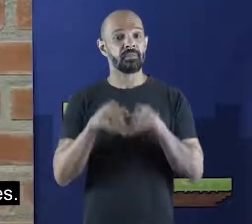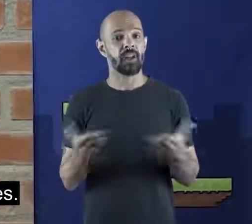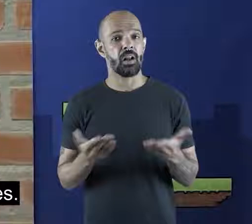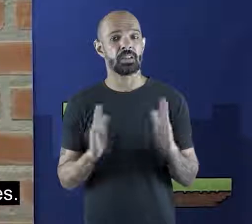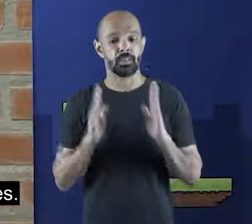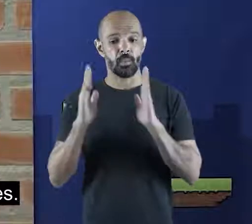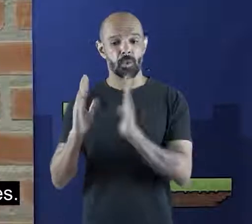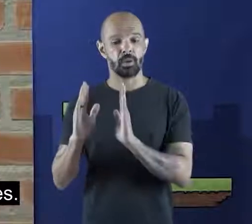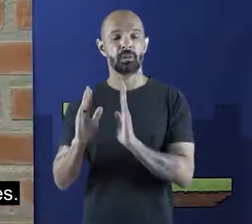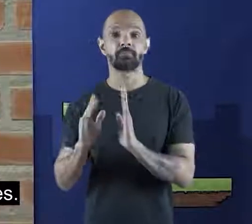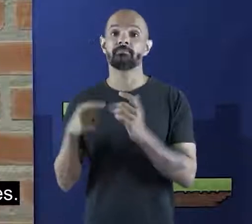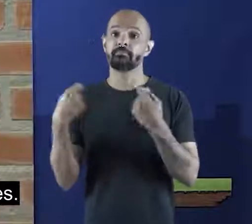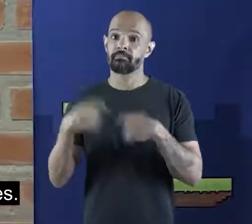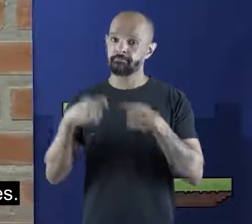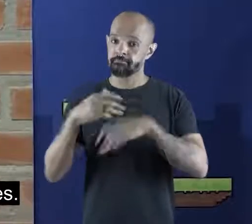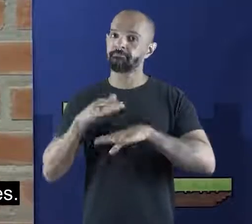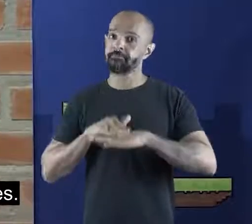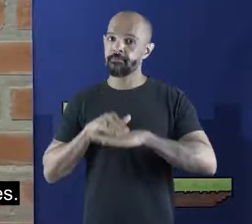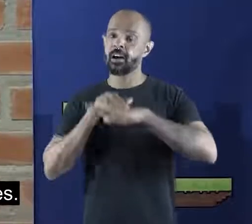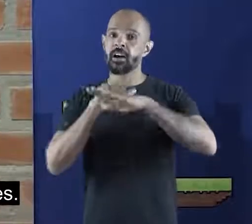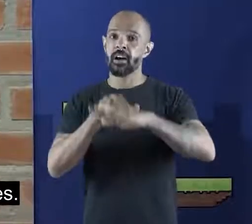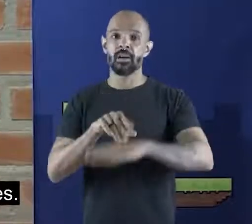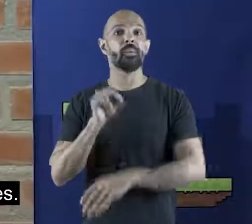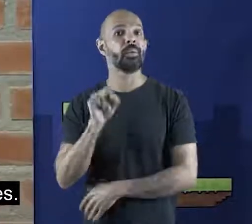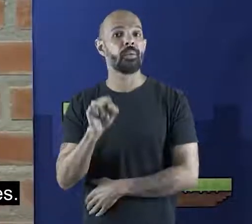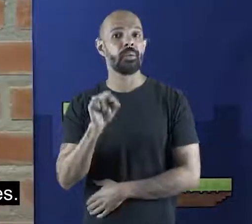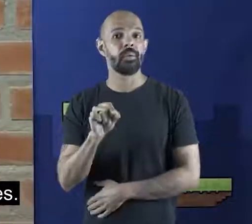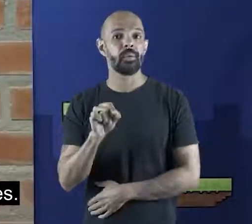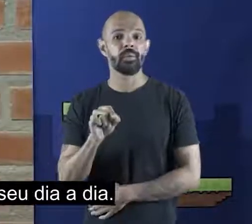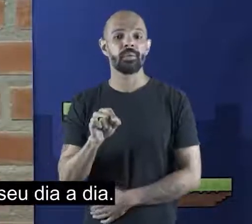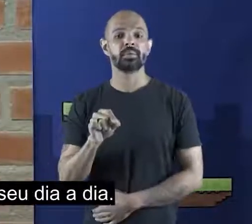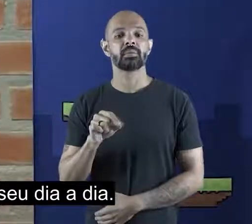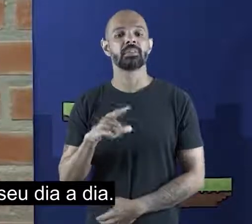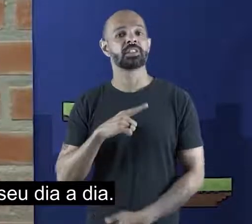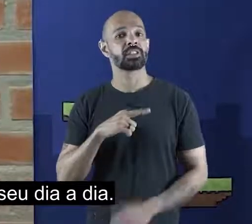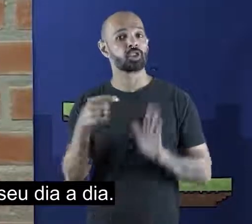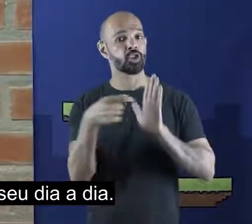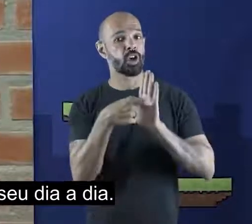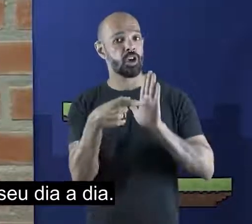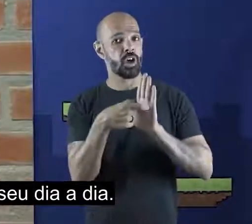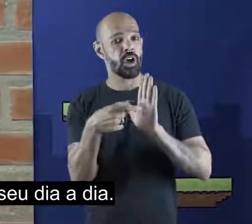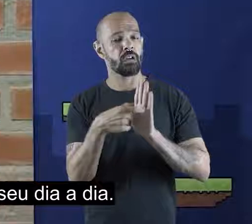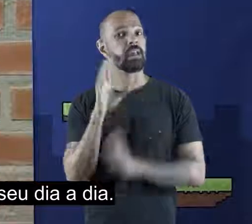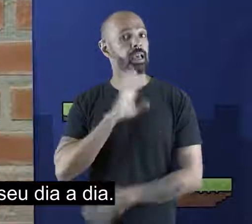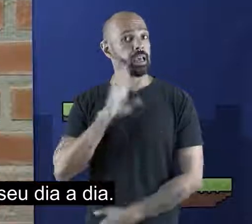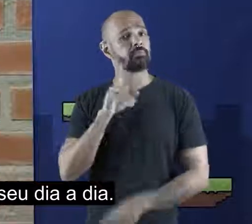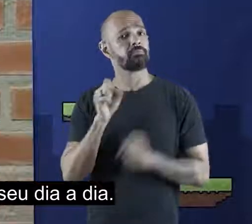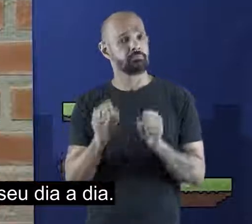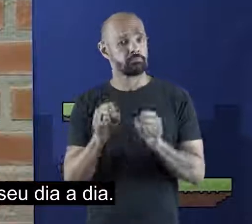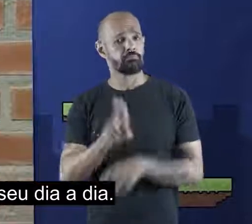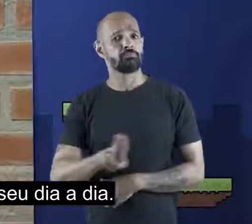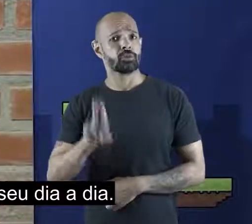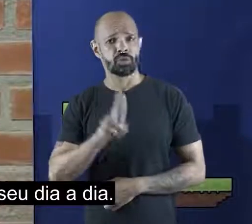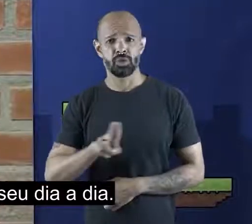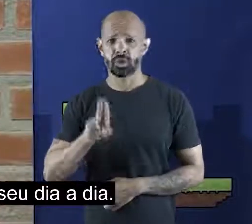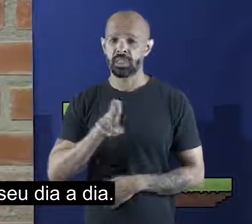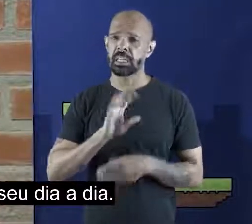bloco, não deixar de falar de softwares. Tem alguns softwares aí bem legais que vocês podem